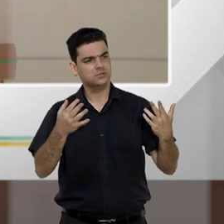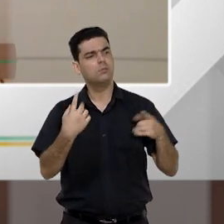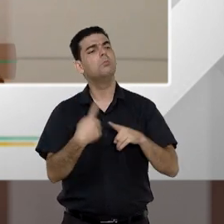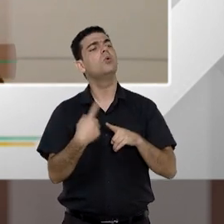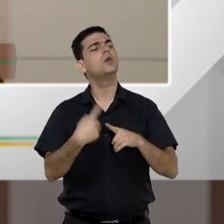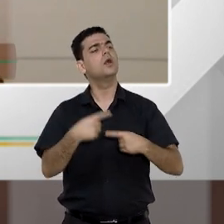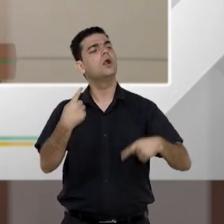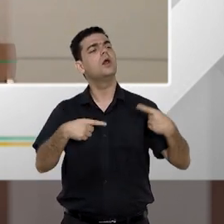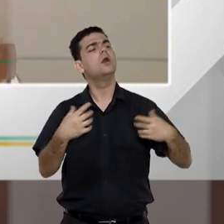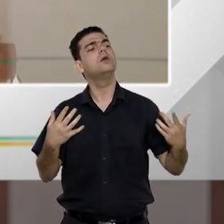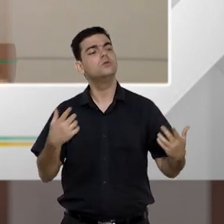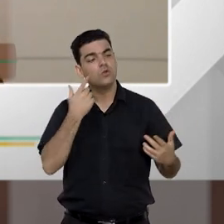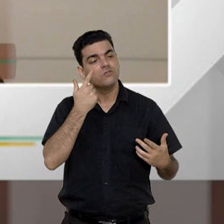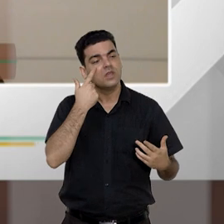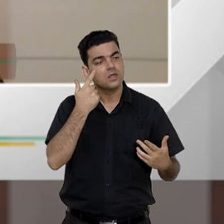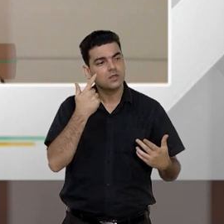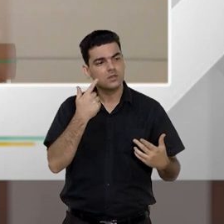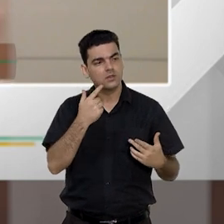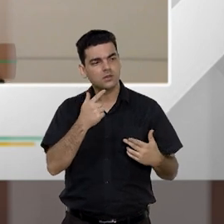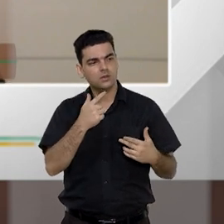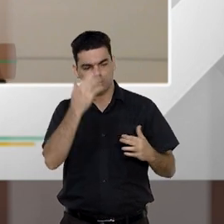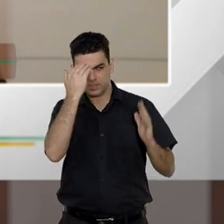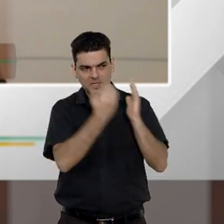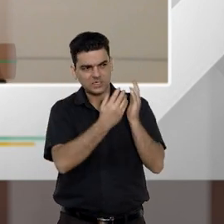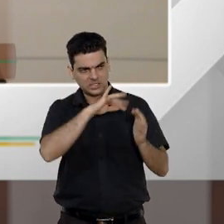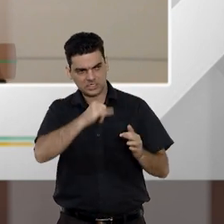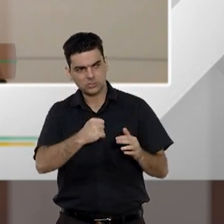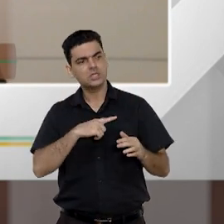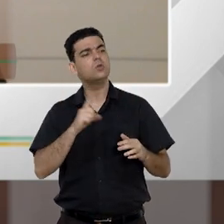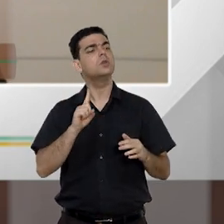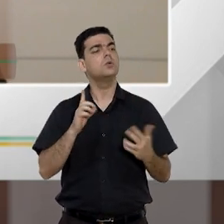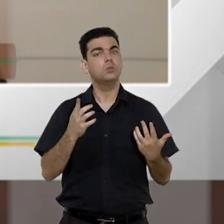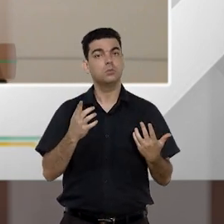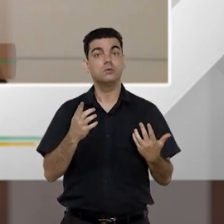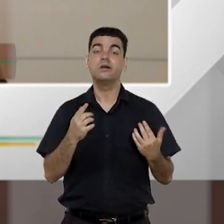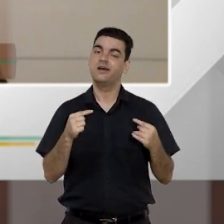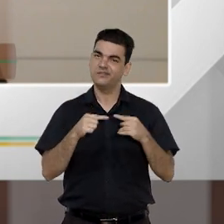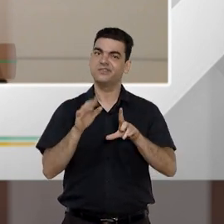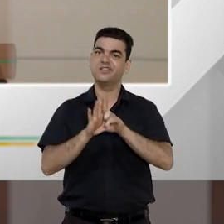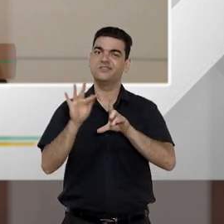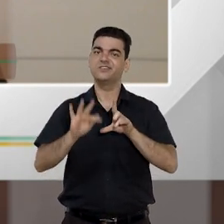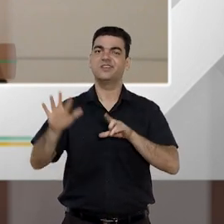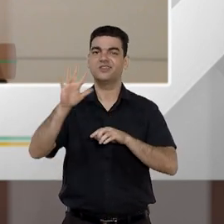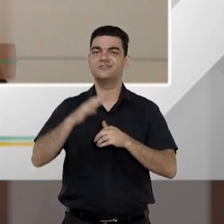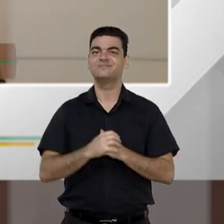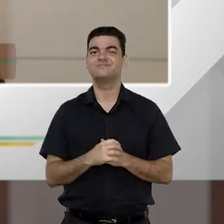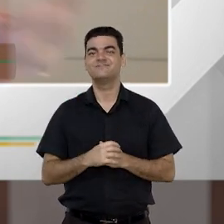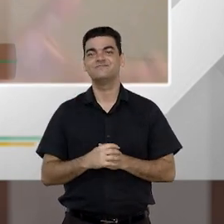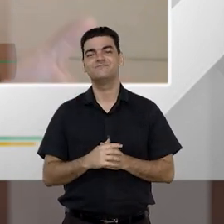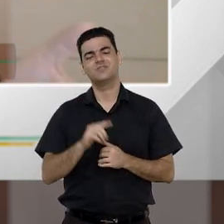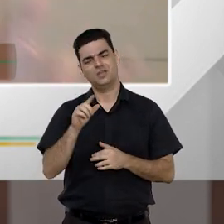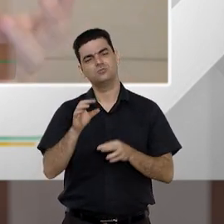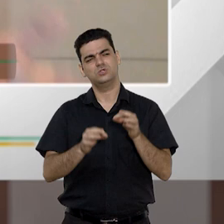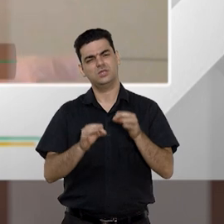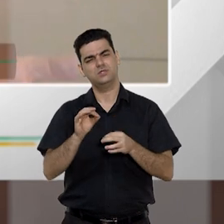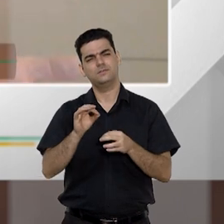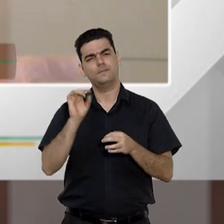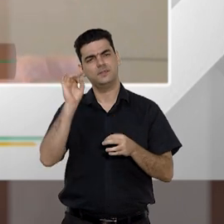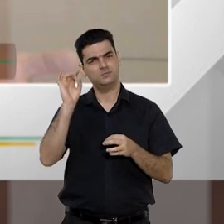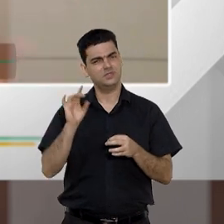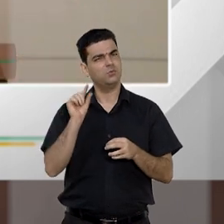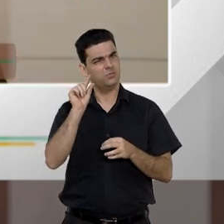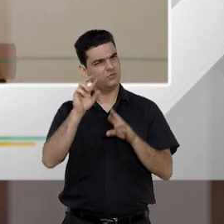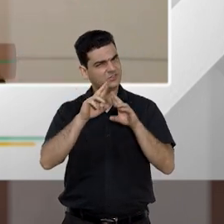se os juizados estaduais estão descumprindo a orientação do STJ sobre a aplicação da lei federal. Então, no juizado estadual é um